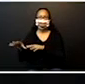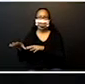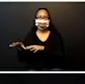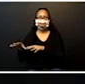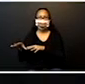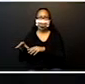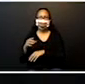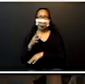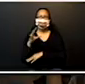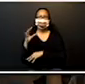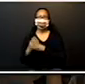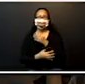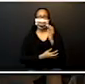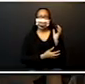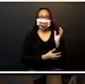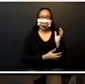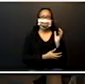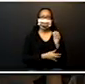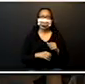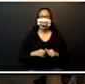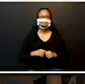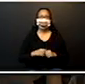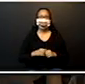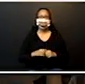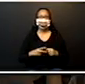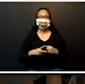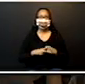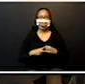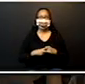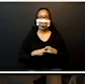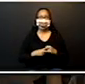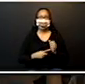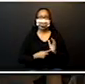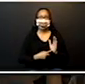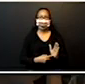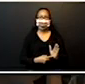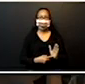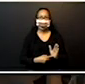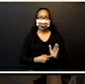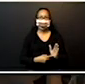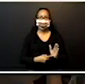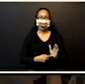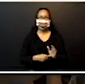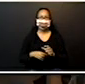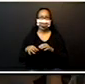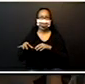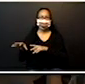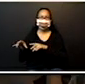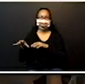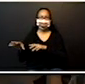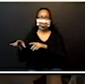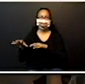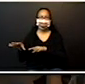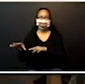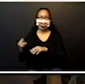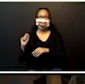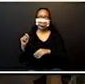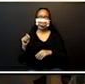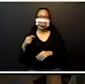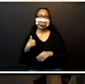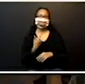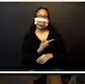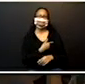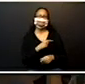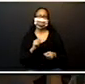estado. Então, os verbos que indicam ação e movimento, tá? O que a gente faz, como que a gente